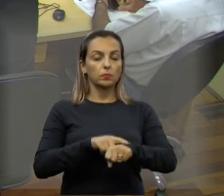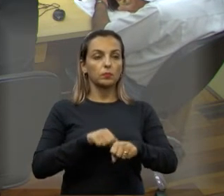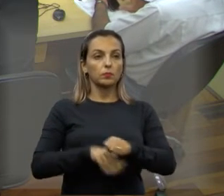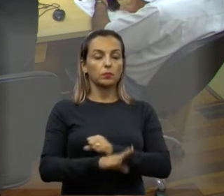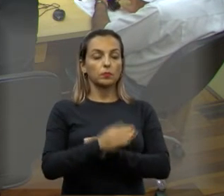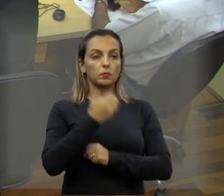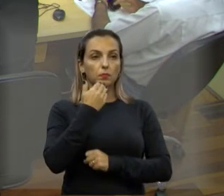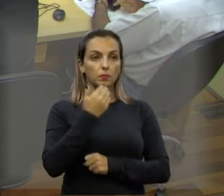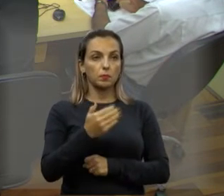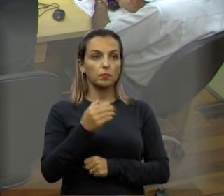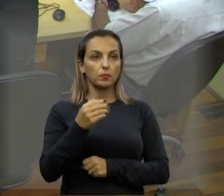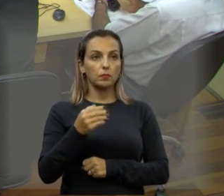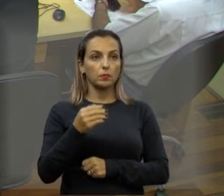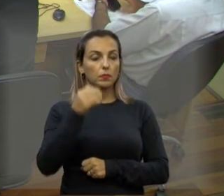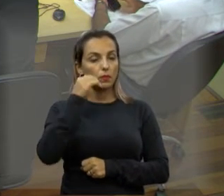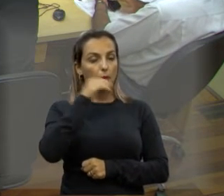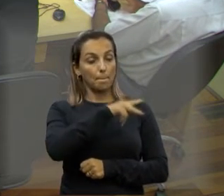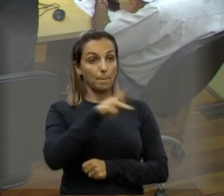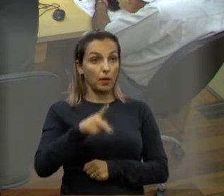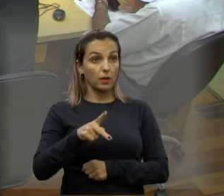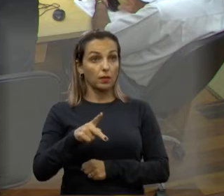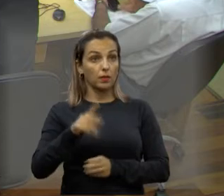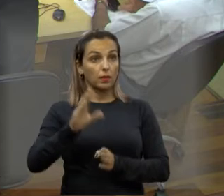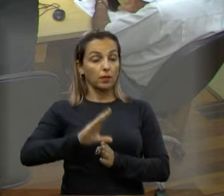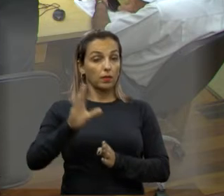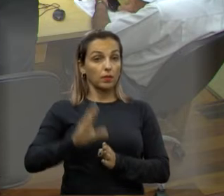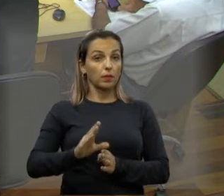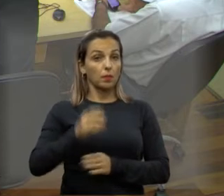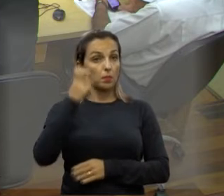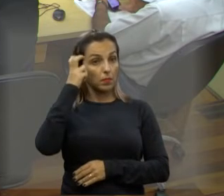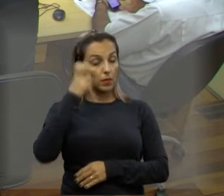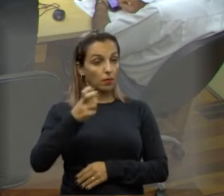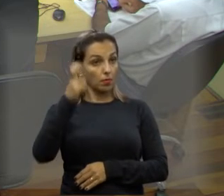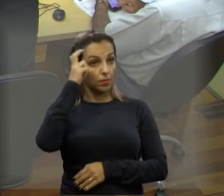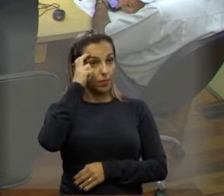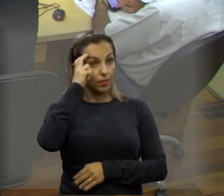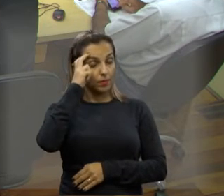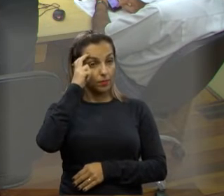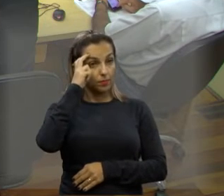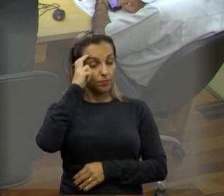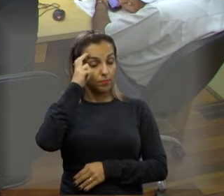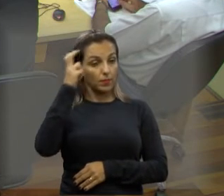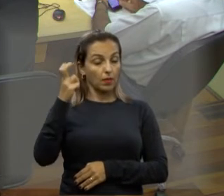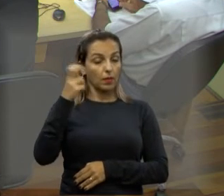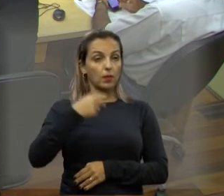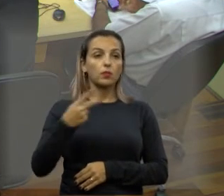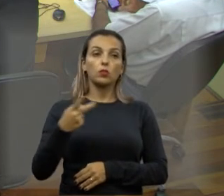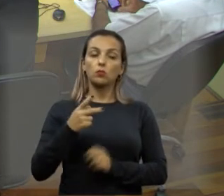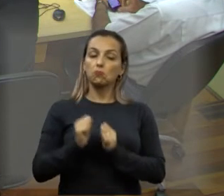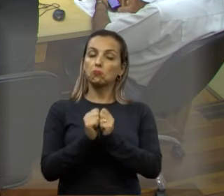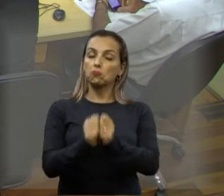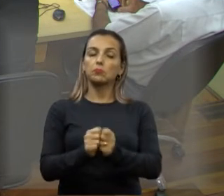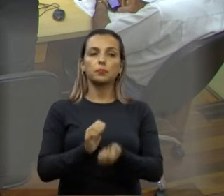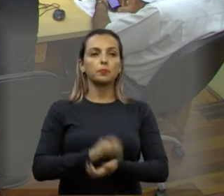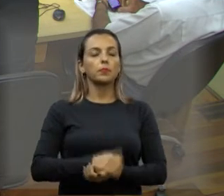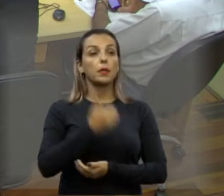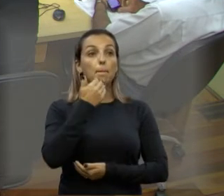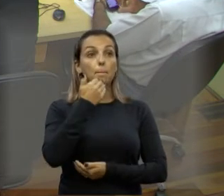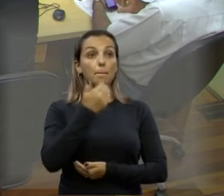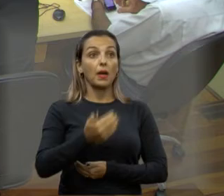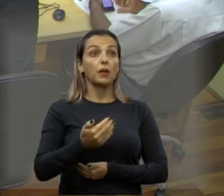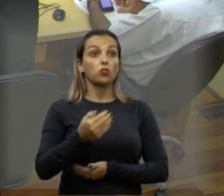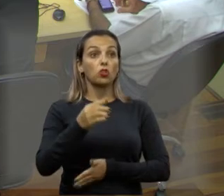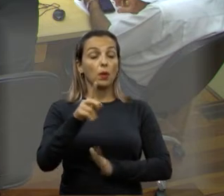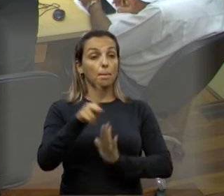mas o presidente é inteligente Tamo Junto Tamo junto mas pela ordem presente gostaria de pedir